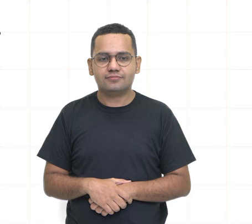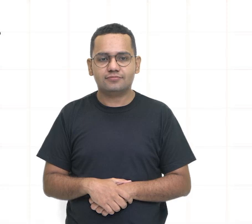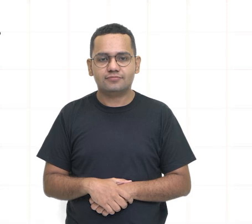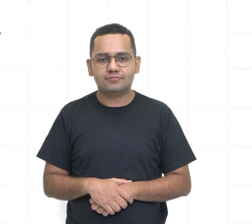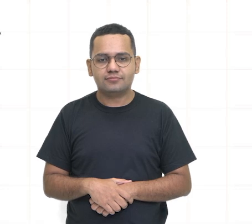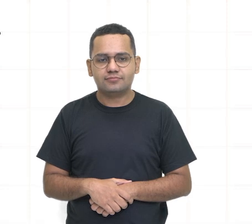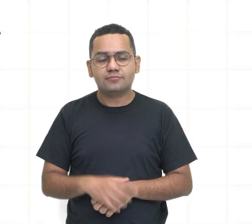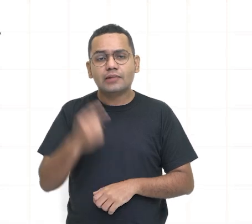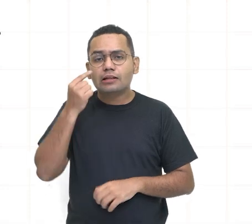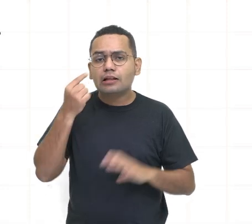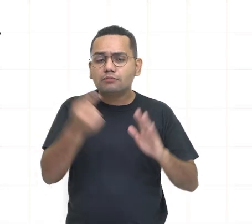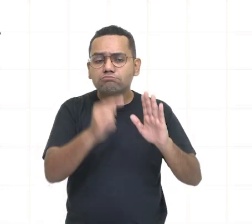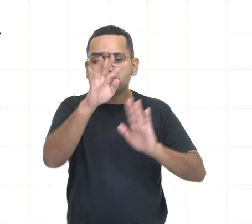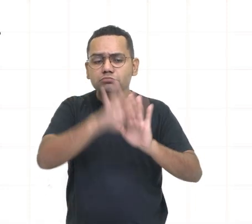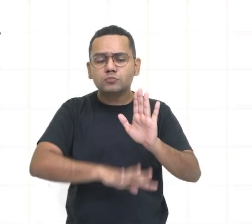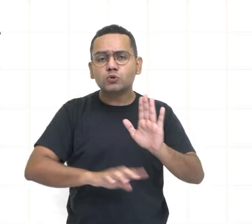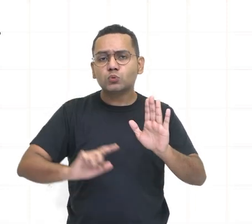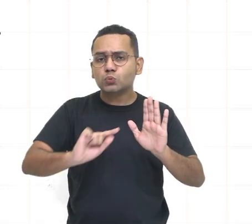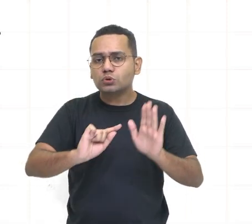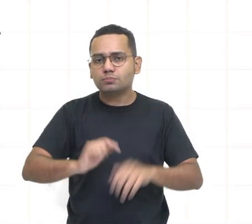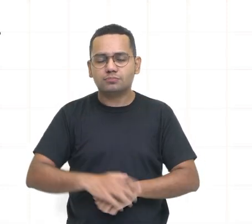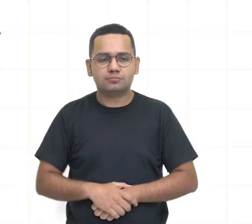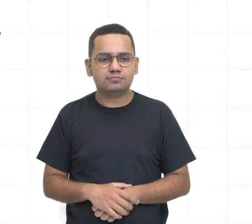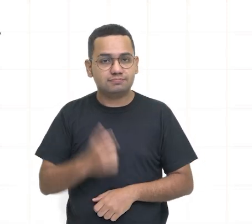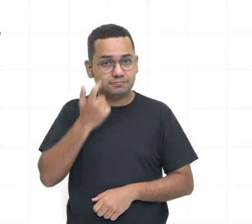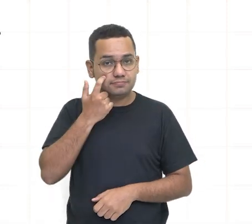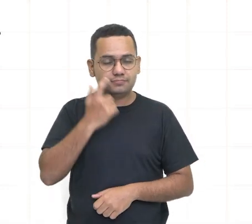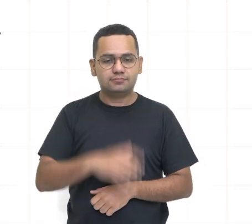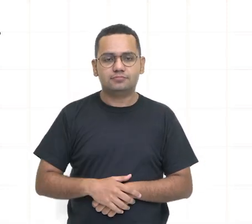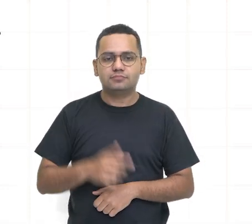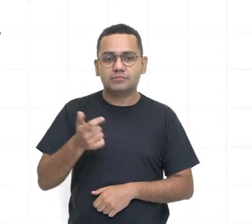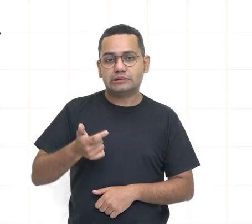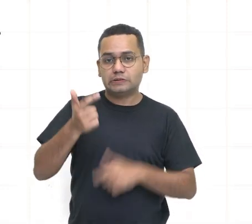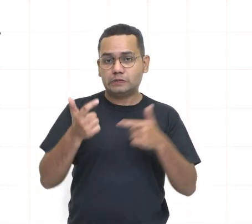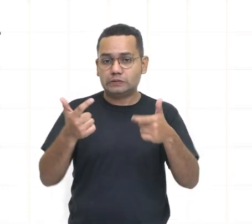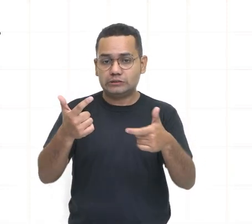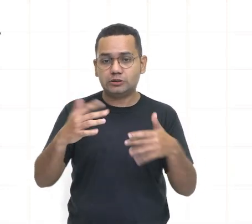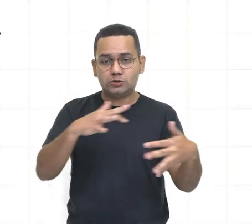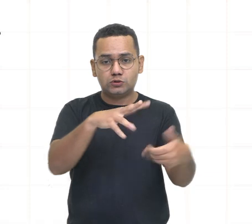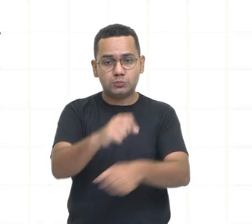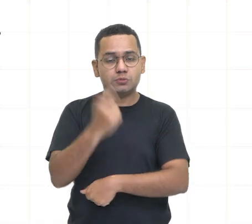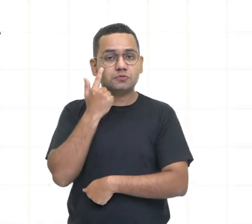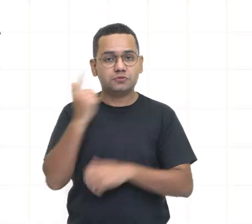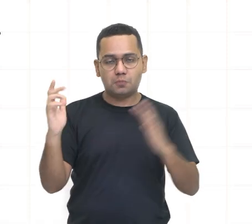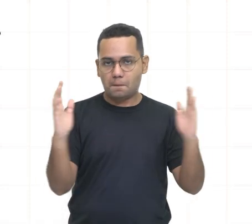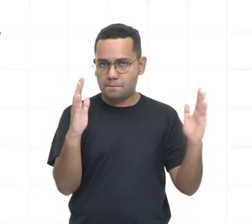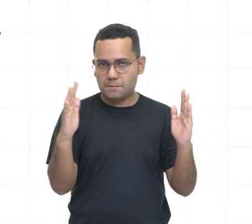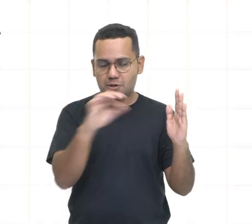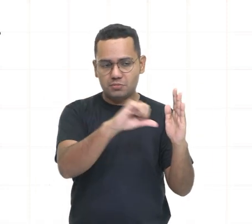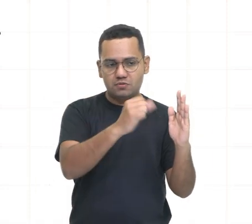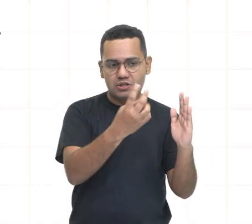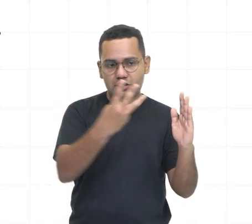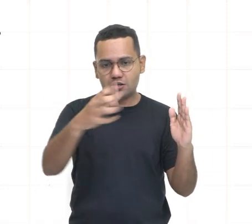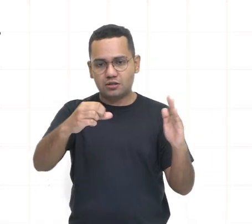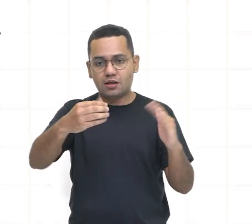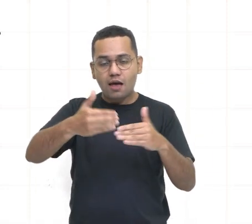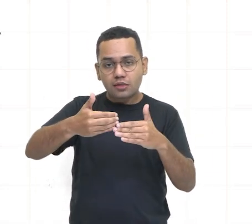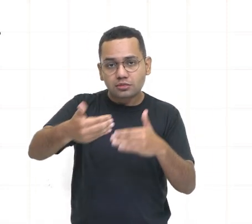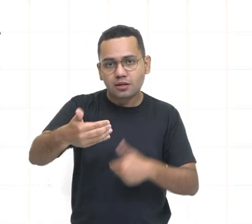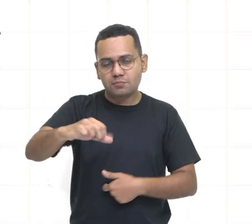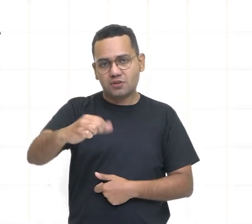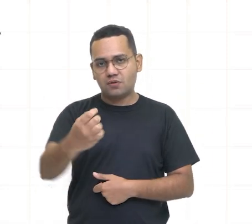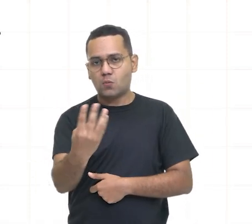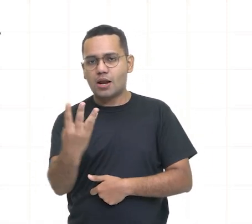E o texto nos fala o seguinte, professor. A Segunda Guerra Mundial, que vai do ano de 1939 a